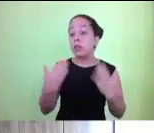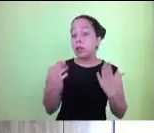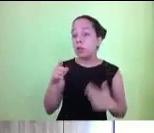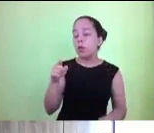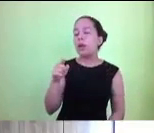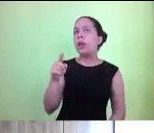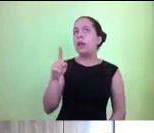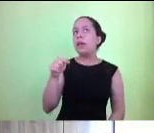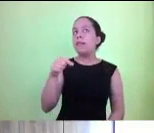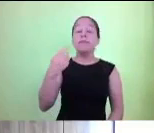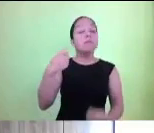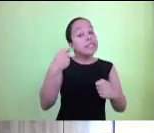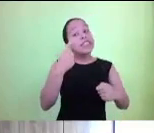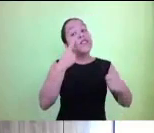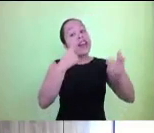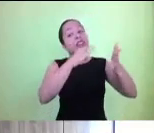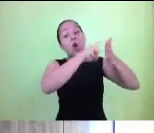Vamos gerar a lista.